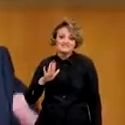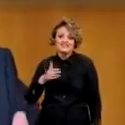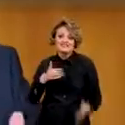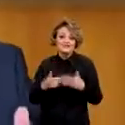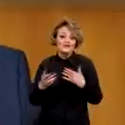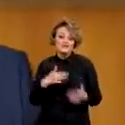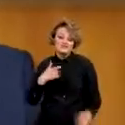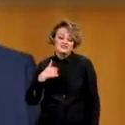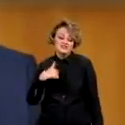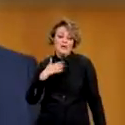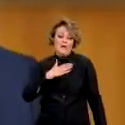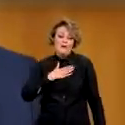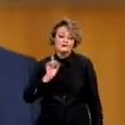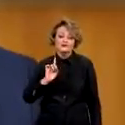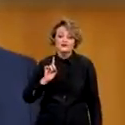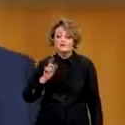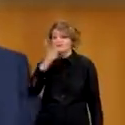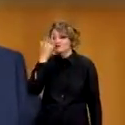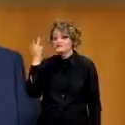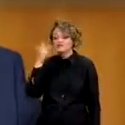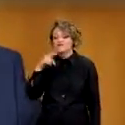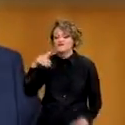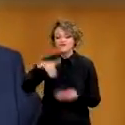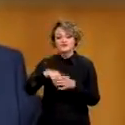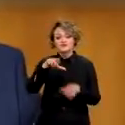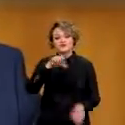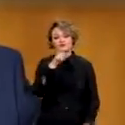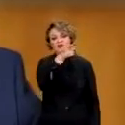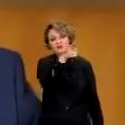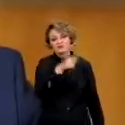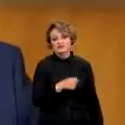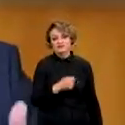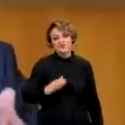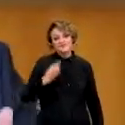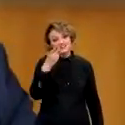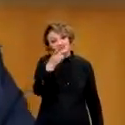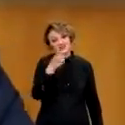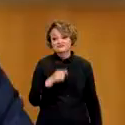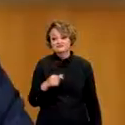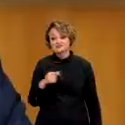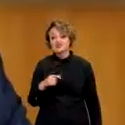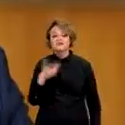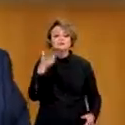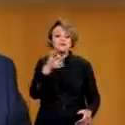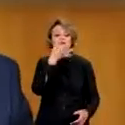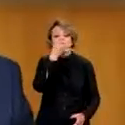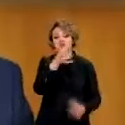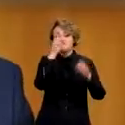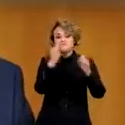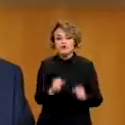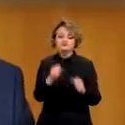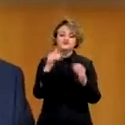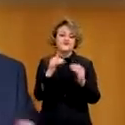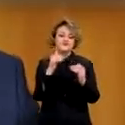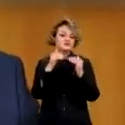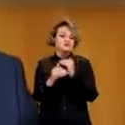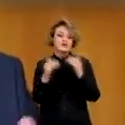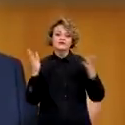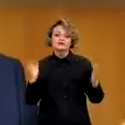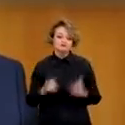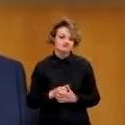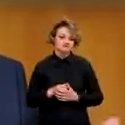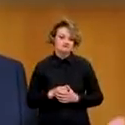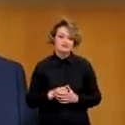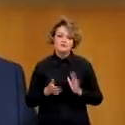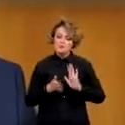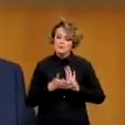gostar. O povo votou naquela pessoa. Aquela pessoa, então, tem procuração do povo para votar contra ou a favor. Ou até